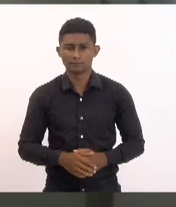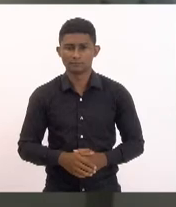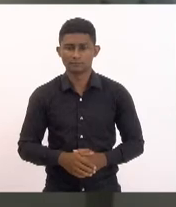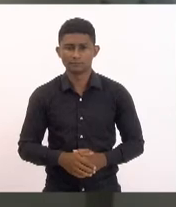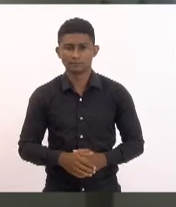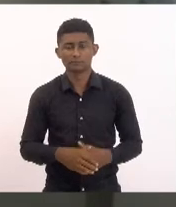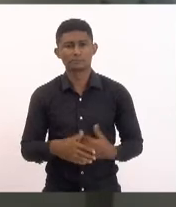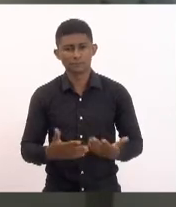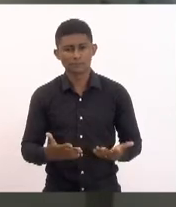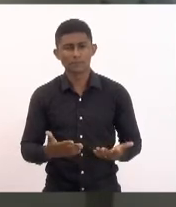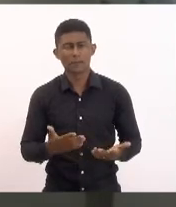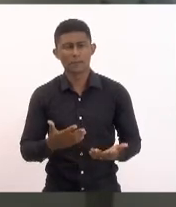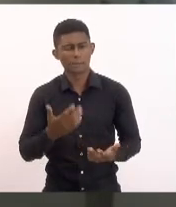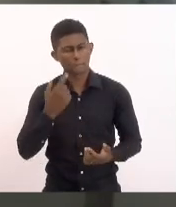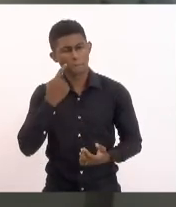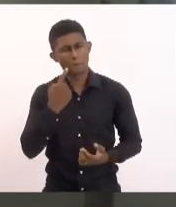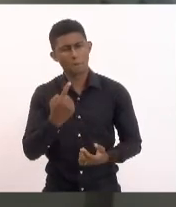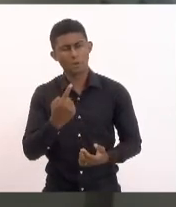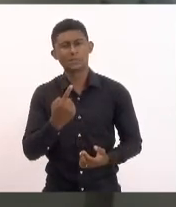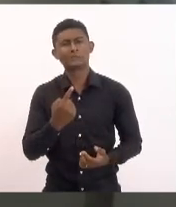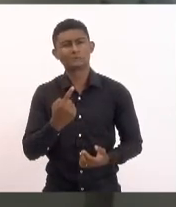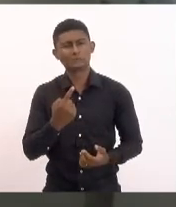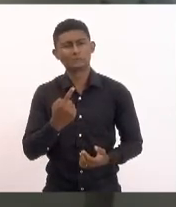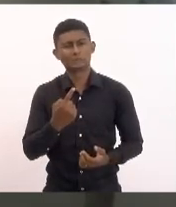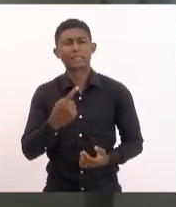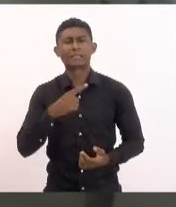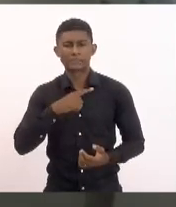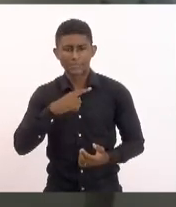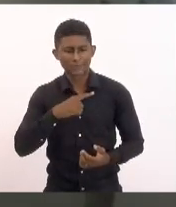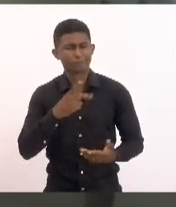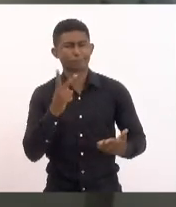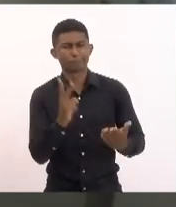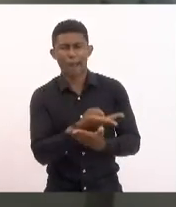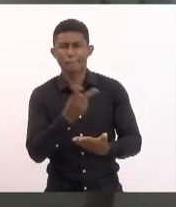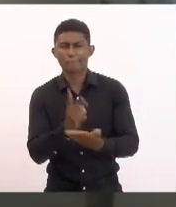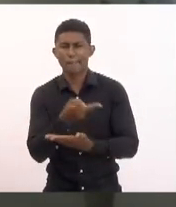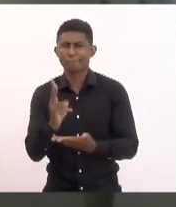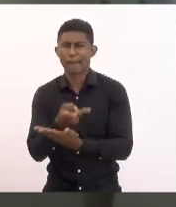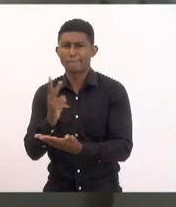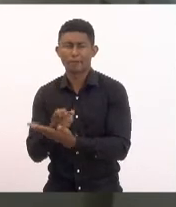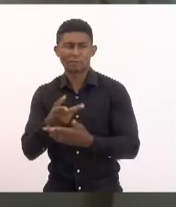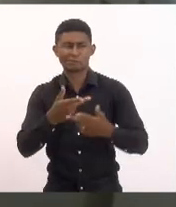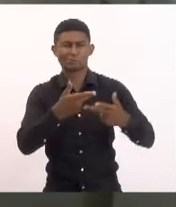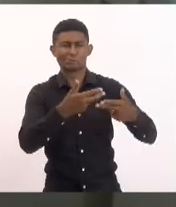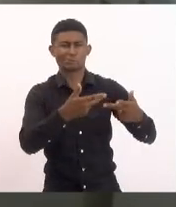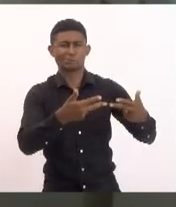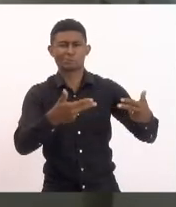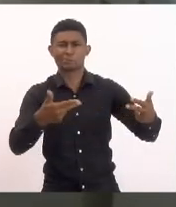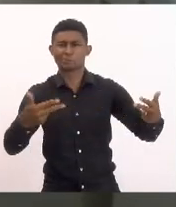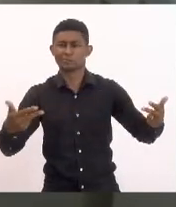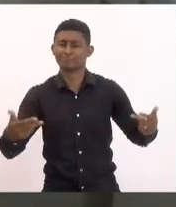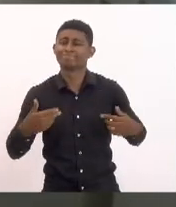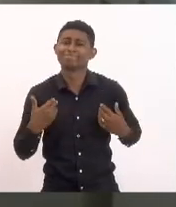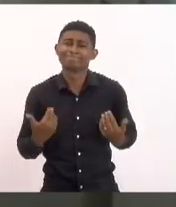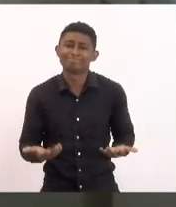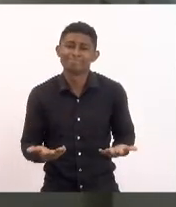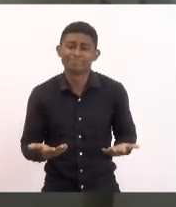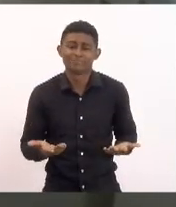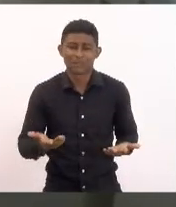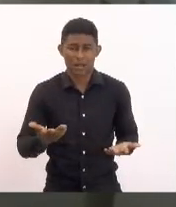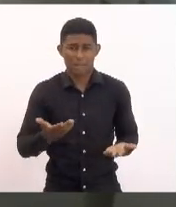se verifica que há muitas coisas erradas que levam a perdas do nosso